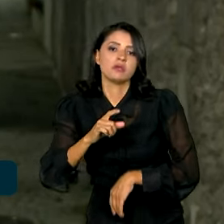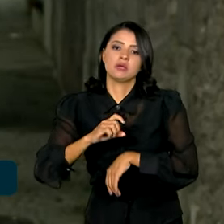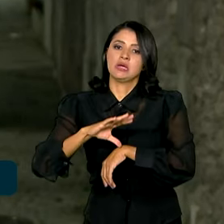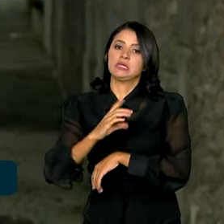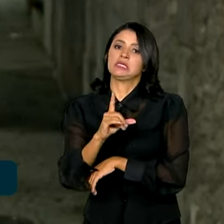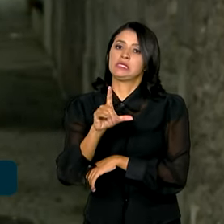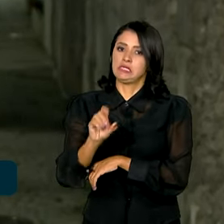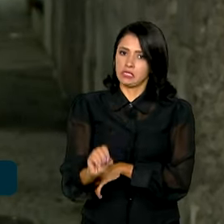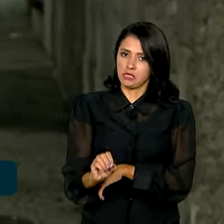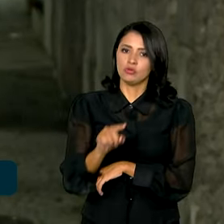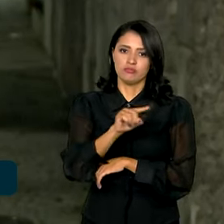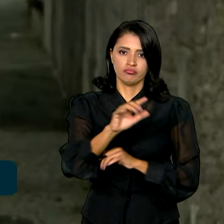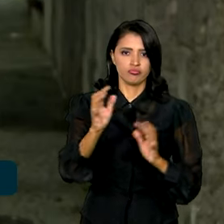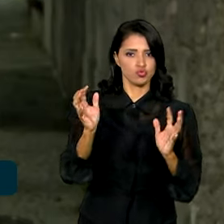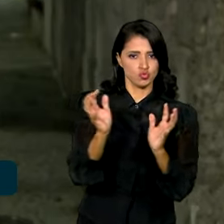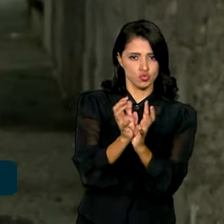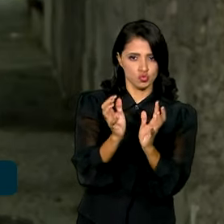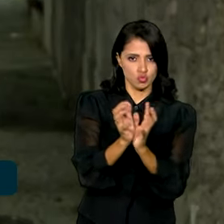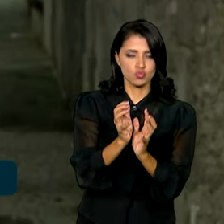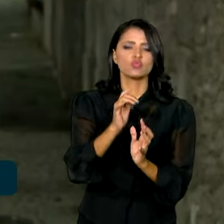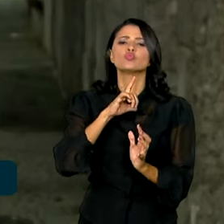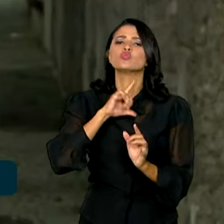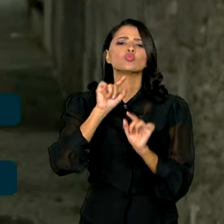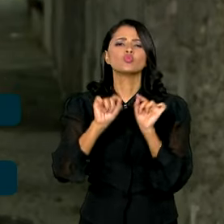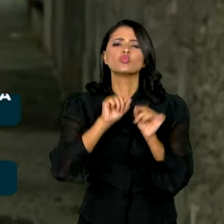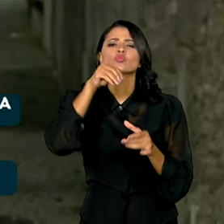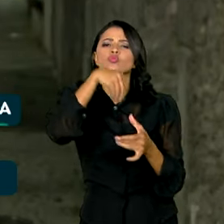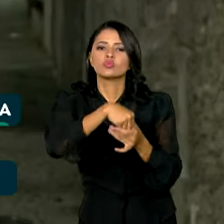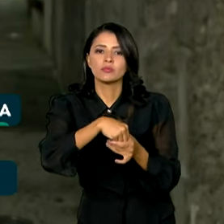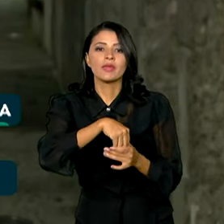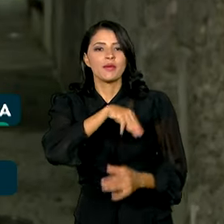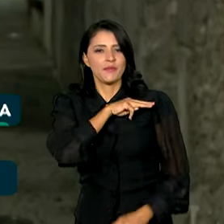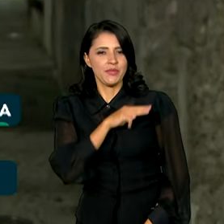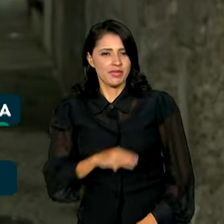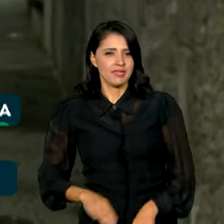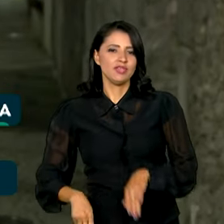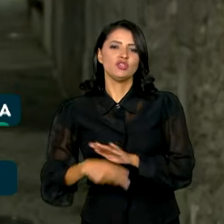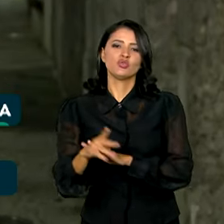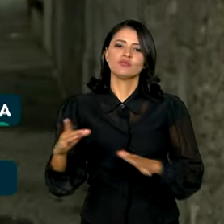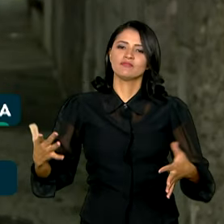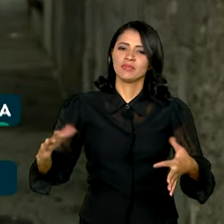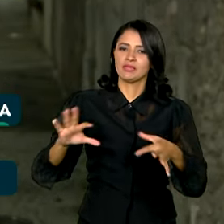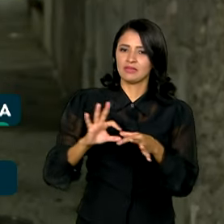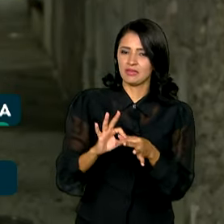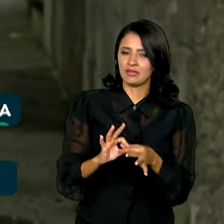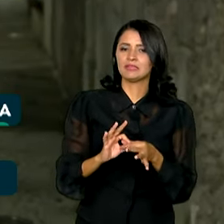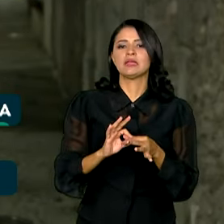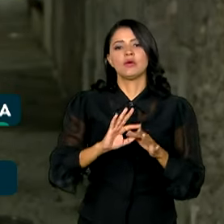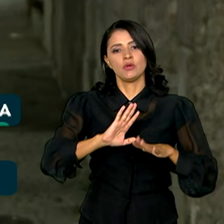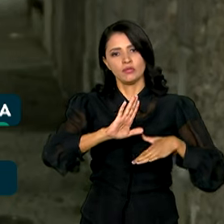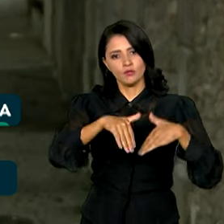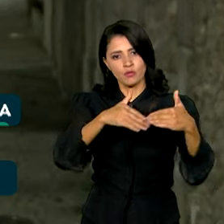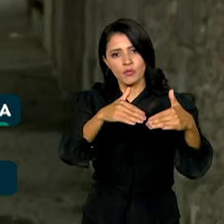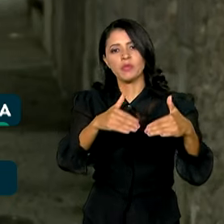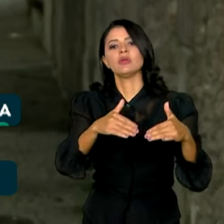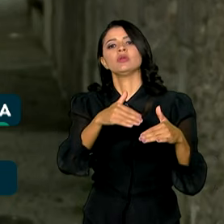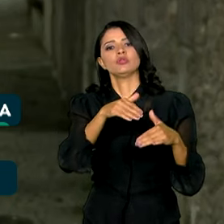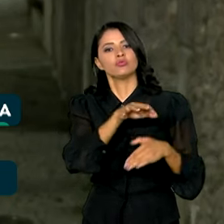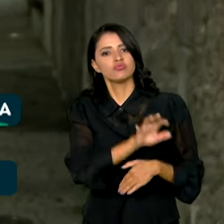E essa equipe será composta pelos ministros da Integração e de